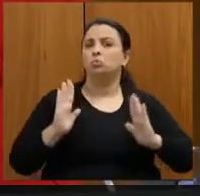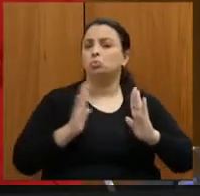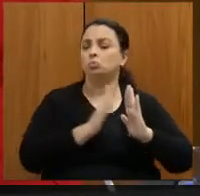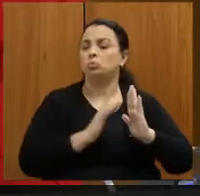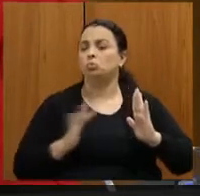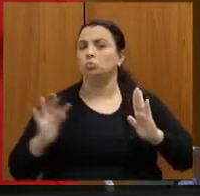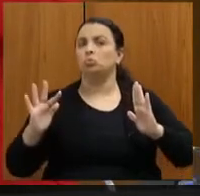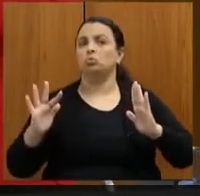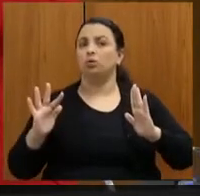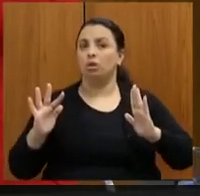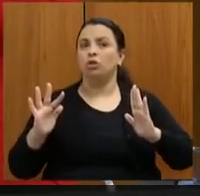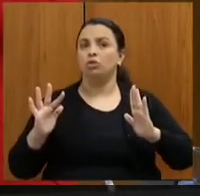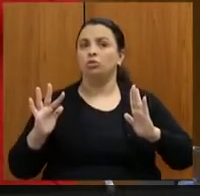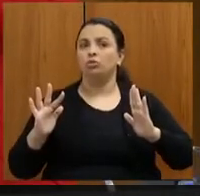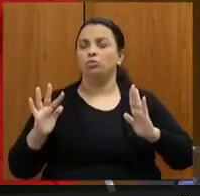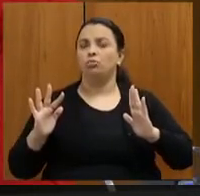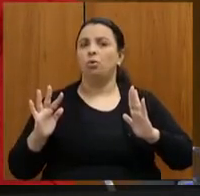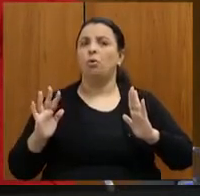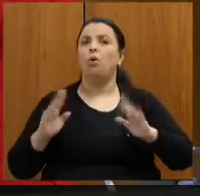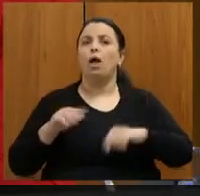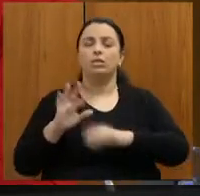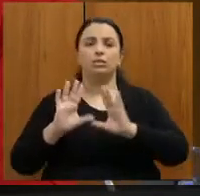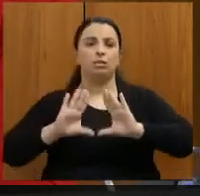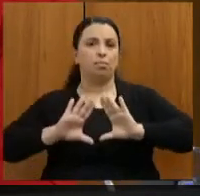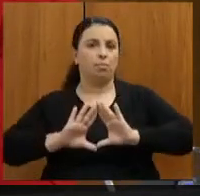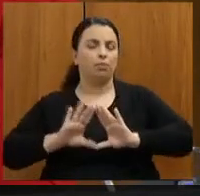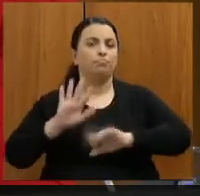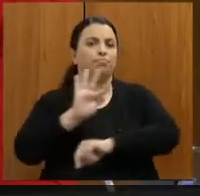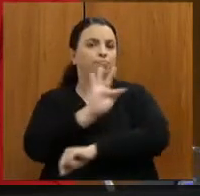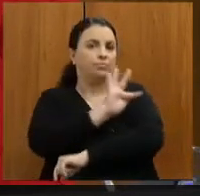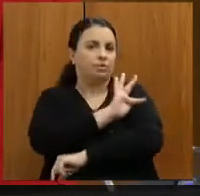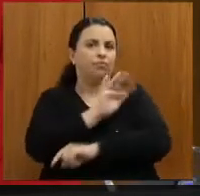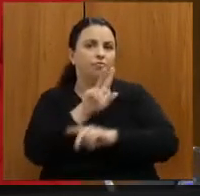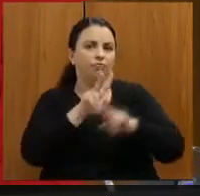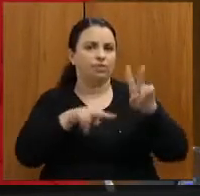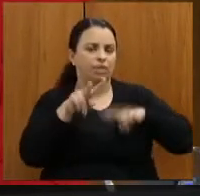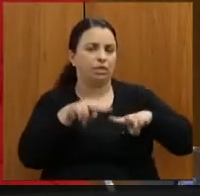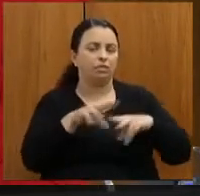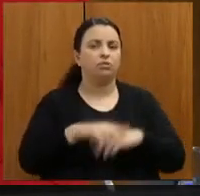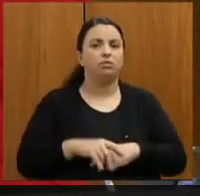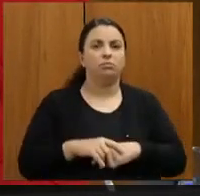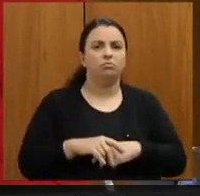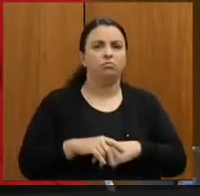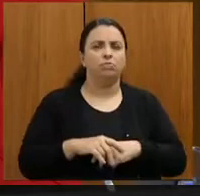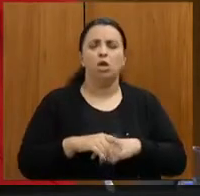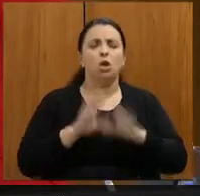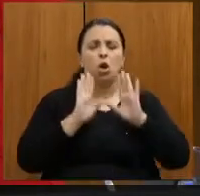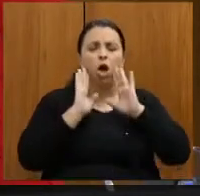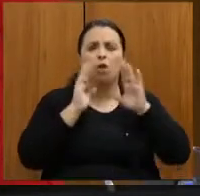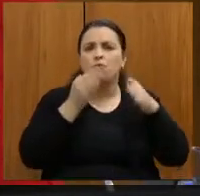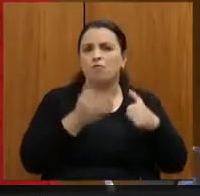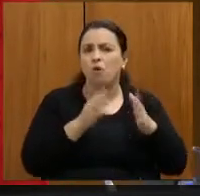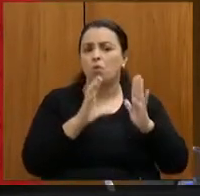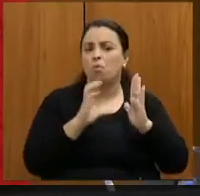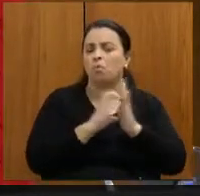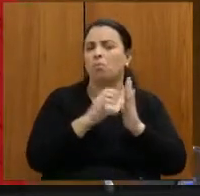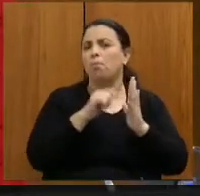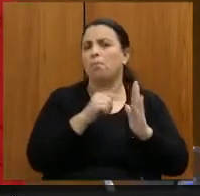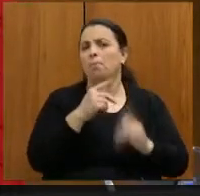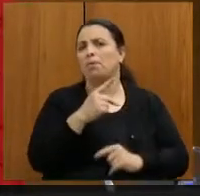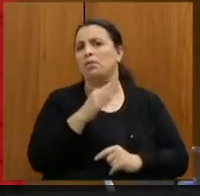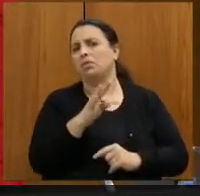Assembleia fiscaliza É de partir como foco o partido dos trabalhadores acho que as pessoas